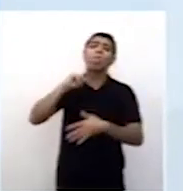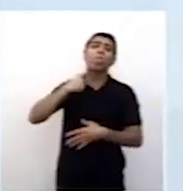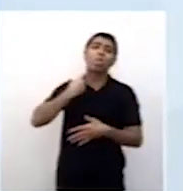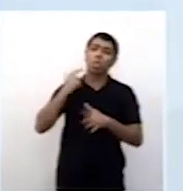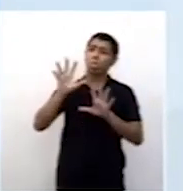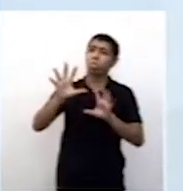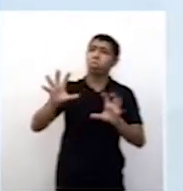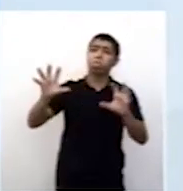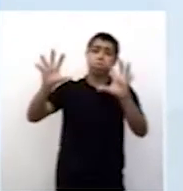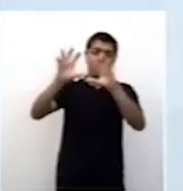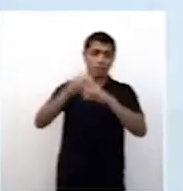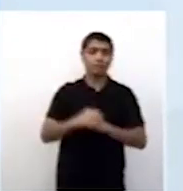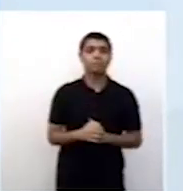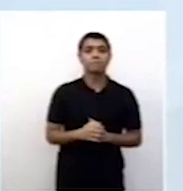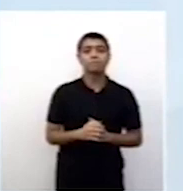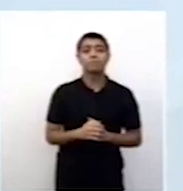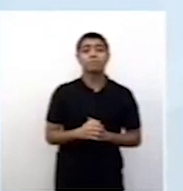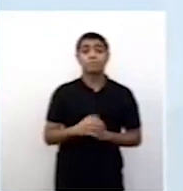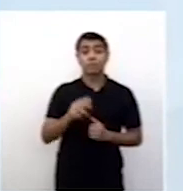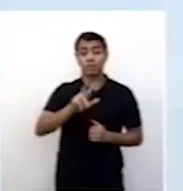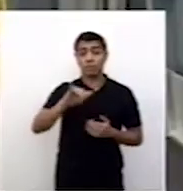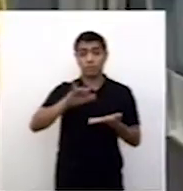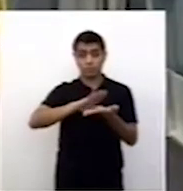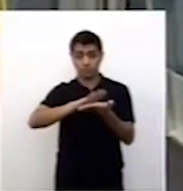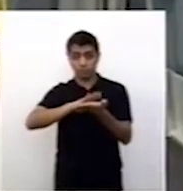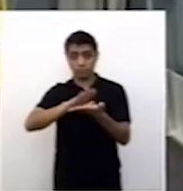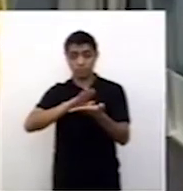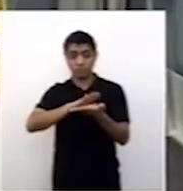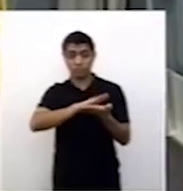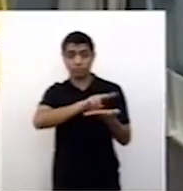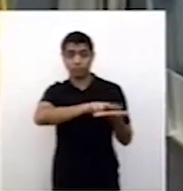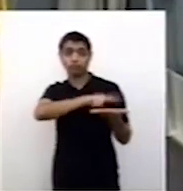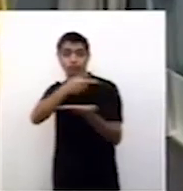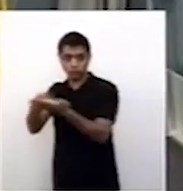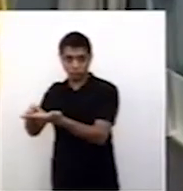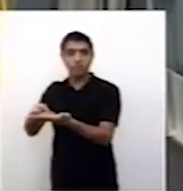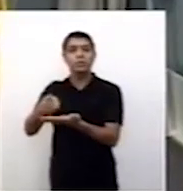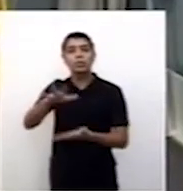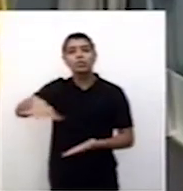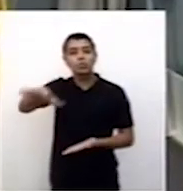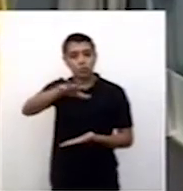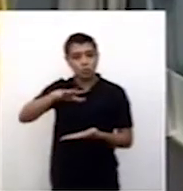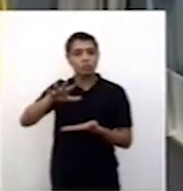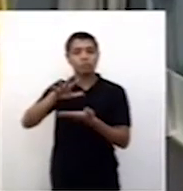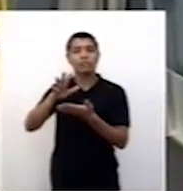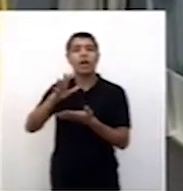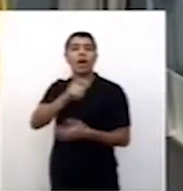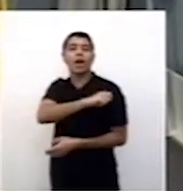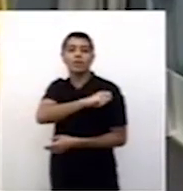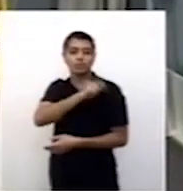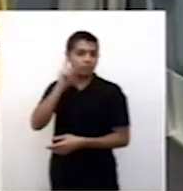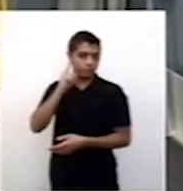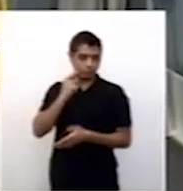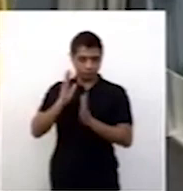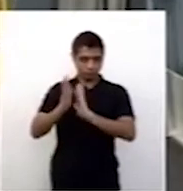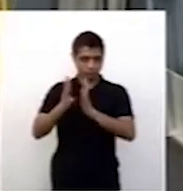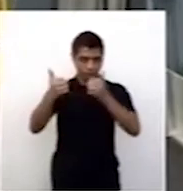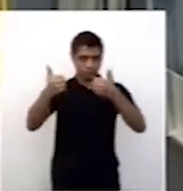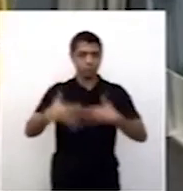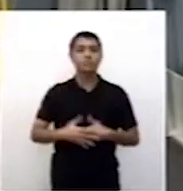Thank you então, very posso much. traduzir para o pessoal de Libras? Para os nossos alunos que estão assistindo? Claro. Então, de acordo com o dicionário